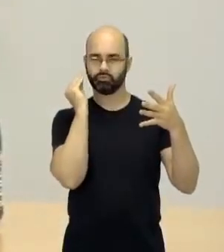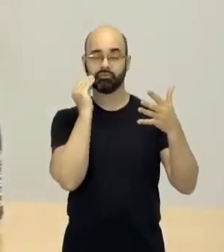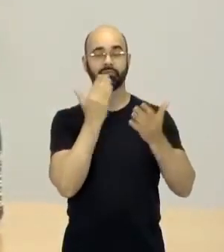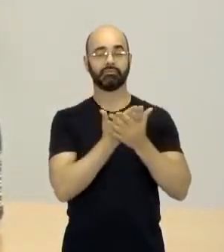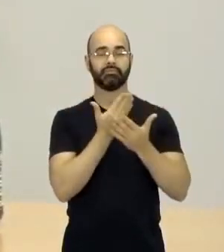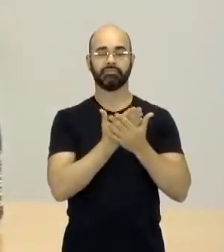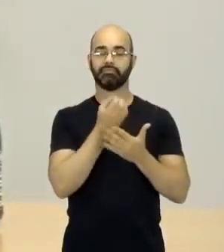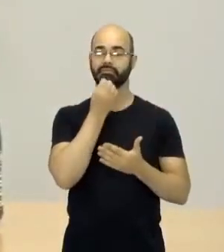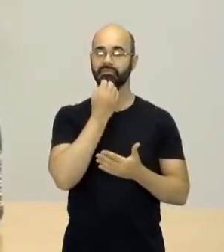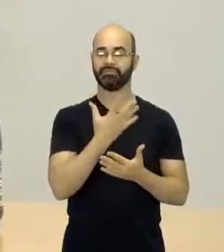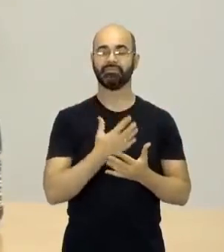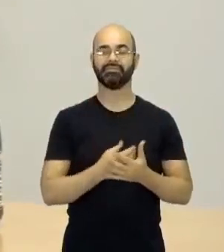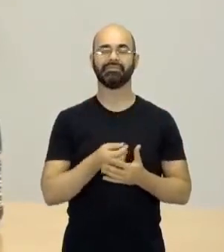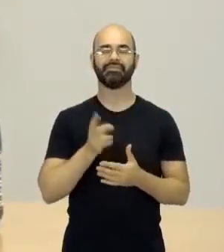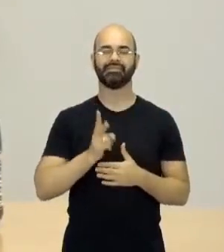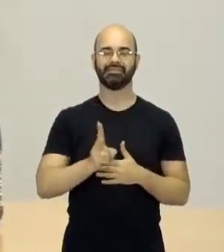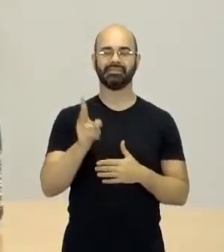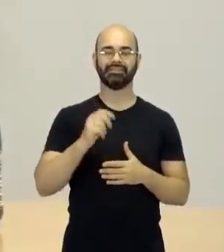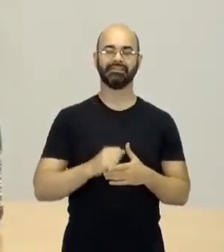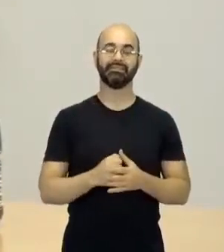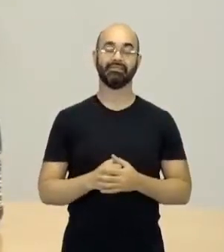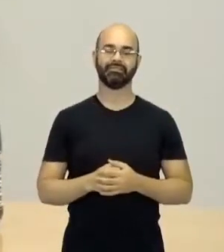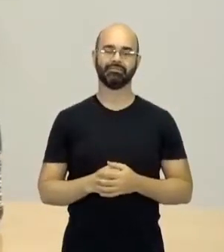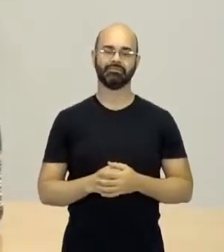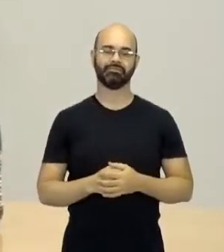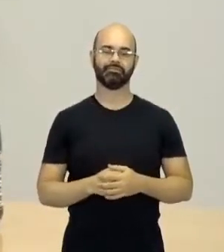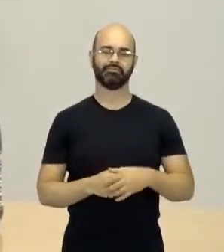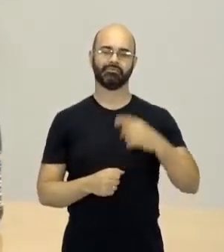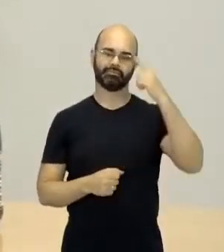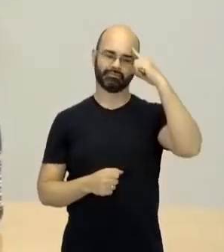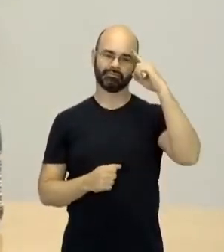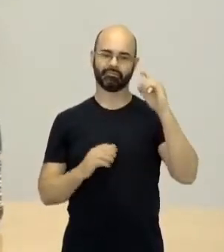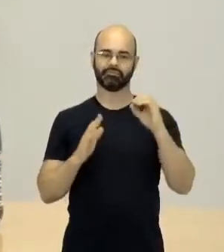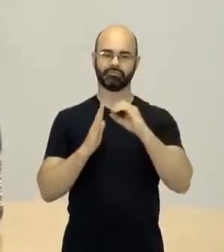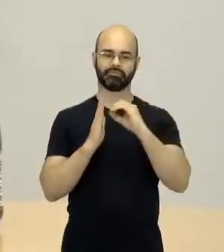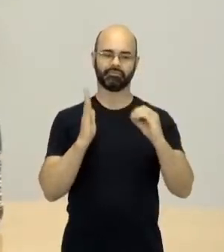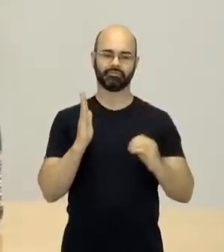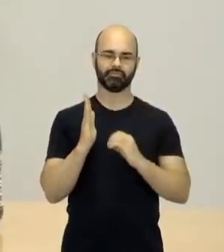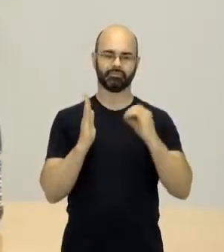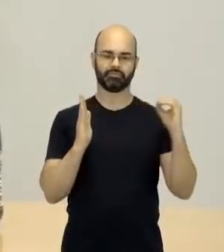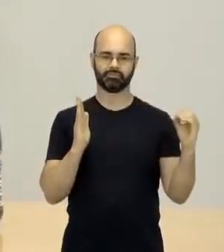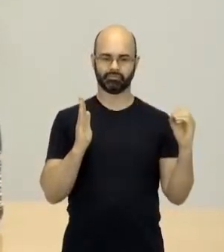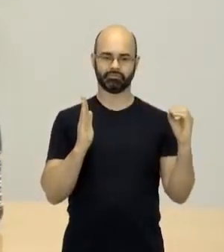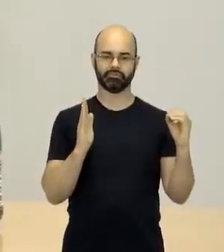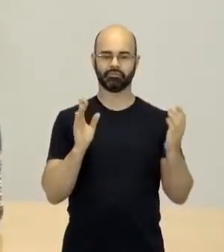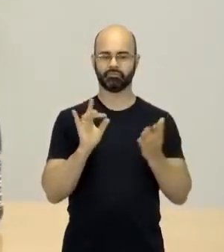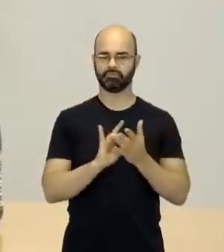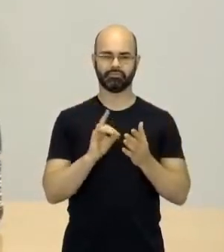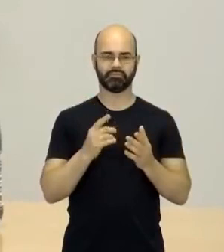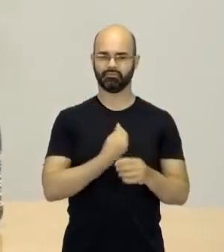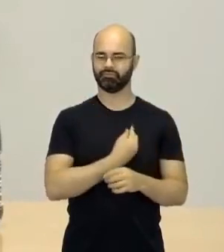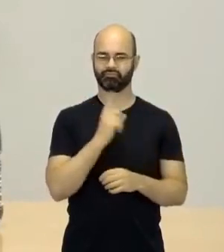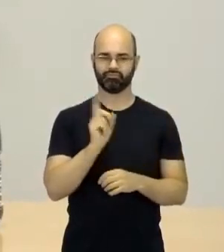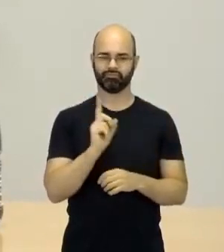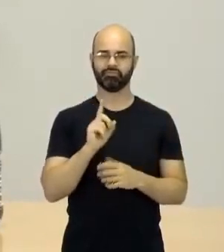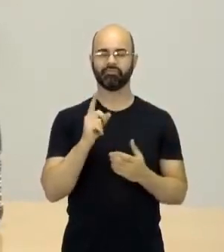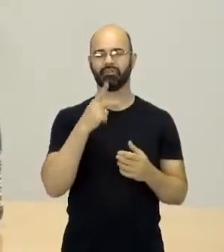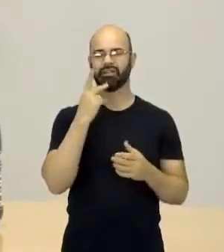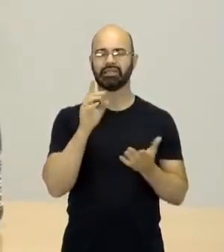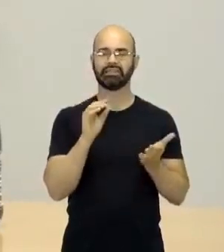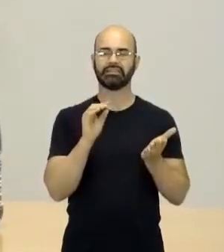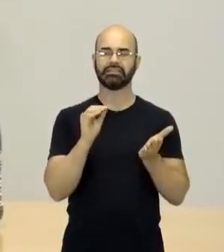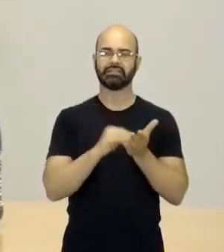muito boa, e vamos continuar. Ah, e o CMSP Web não está funcionando mesmo. Alguns professores estão comentando, mas eu acho que